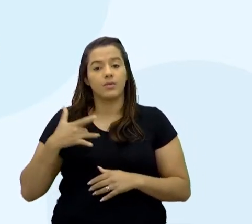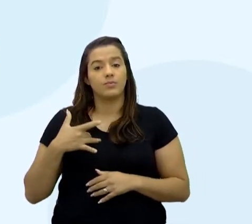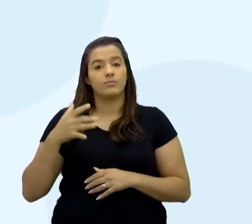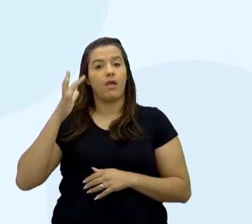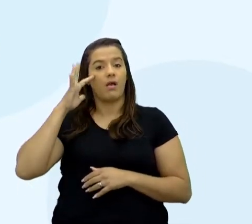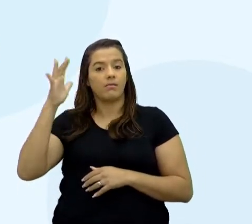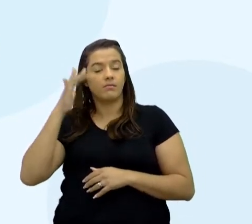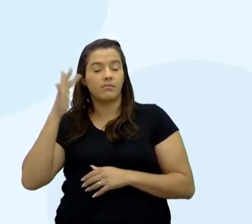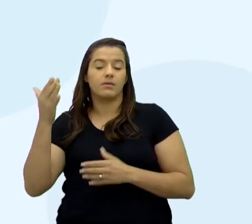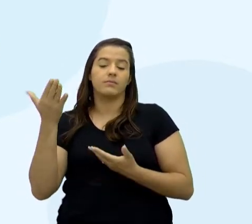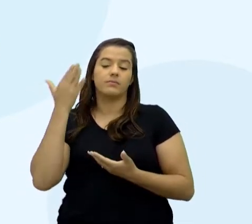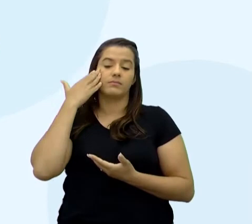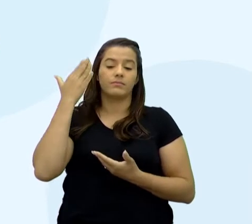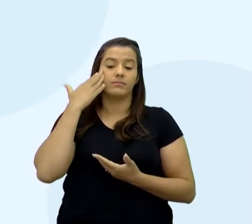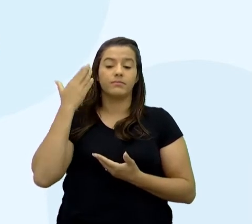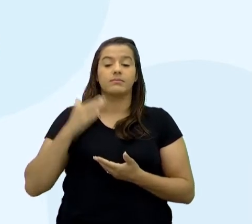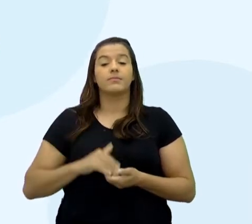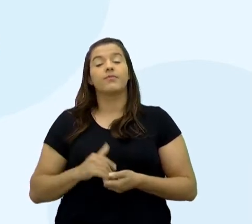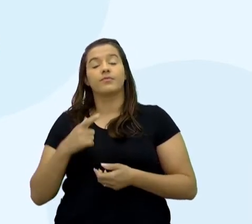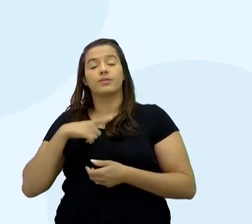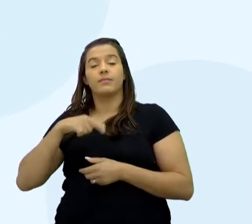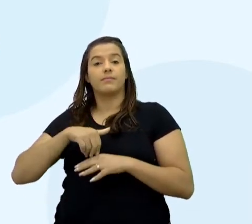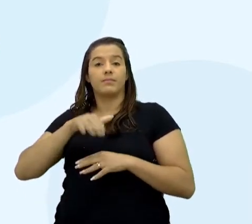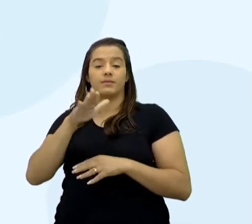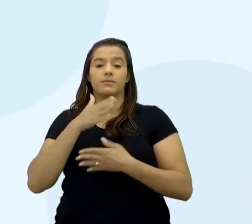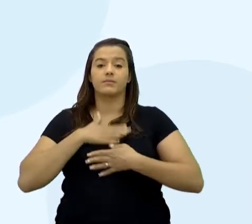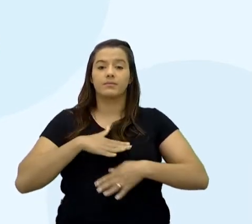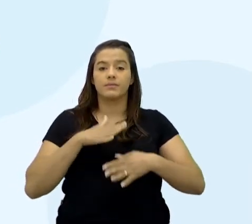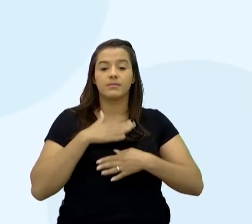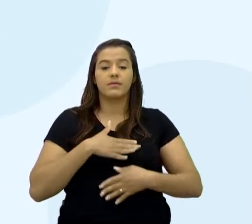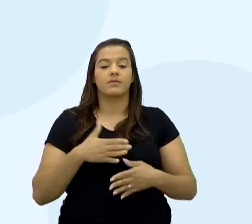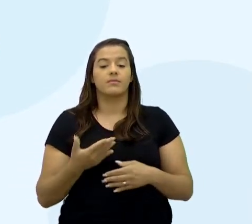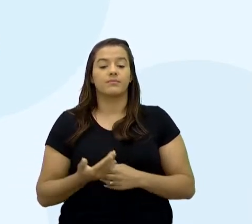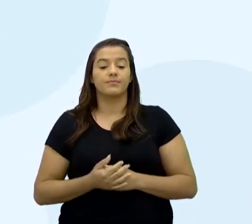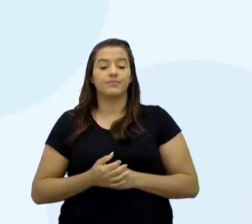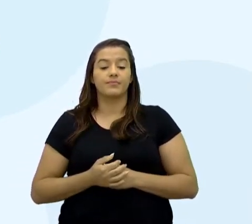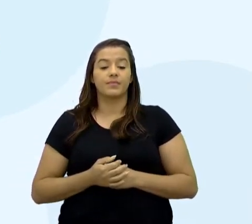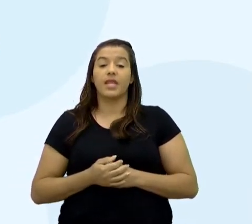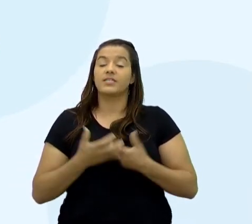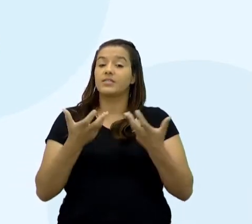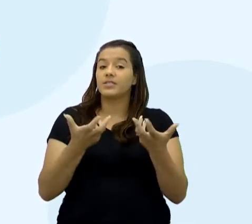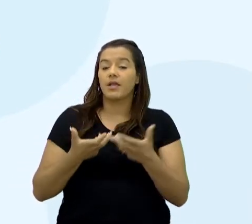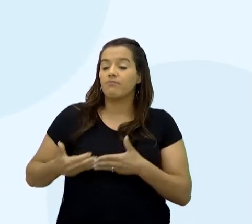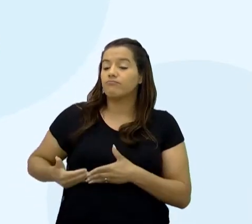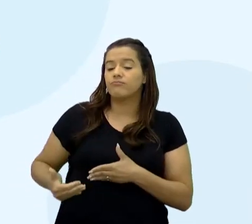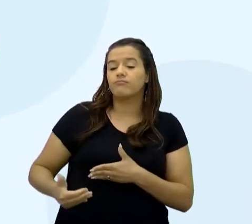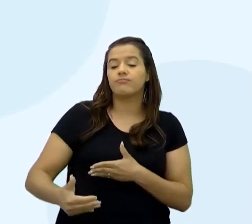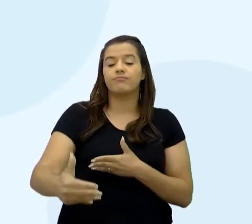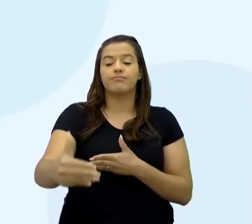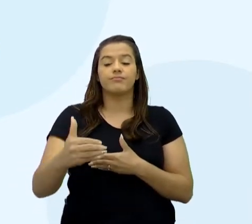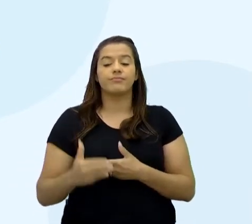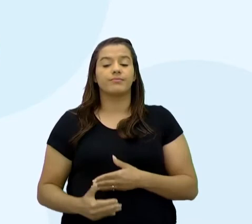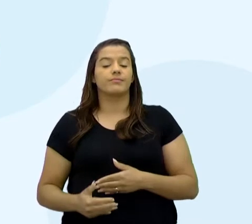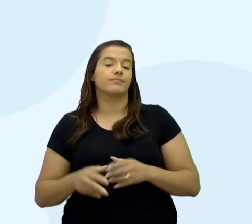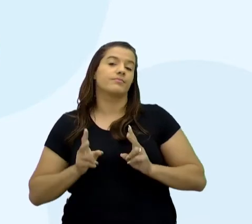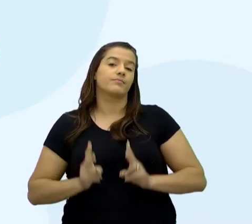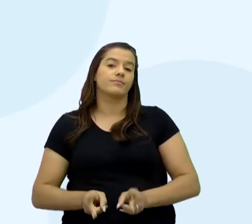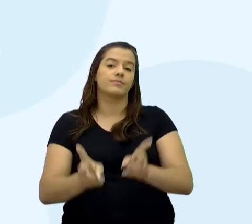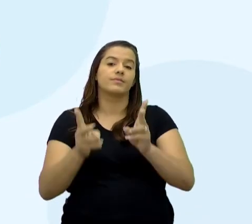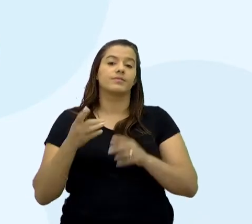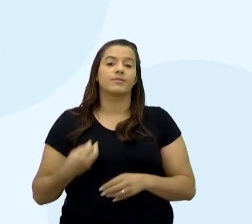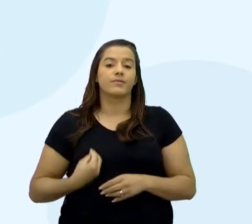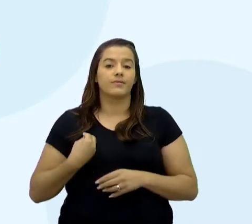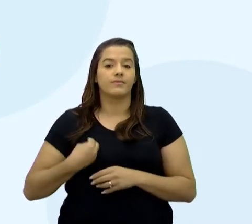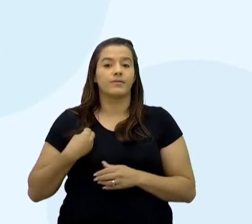né? Vou ter mais calma, longevidade, a gente quer que isso dure, né? Por muito tempo. Viva bem e com